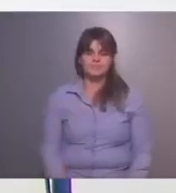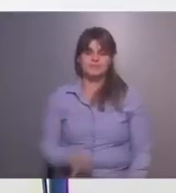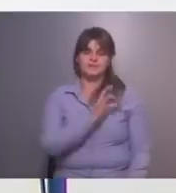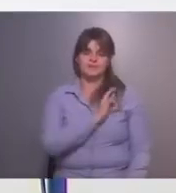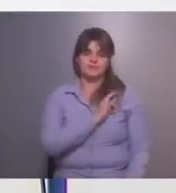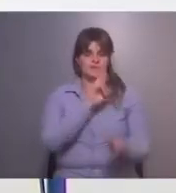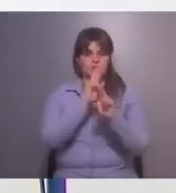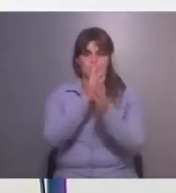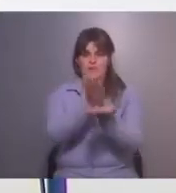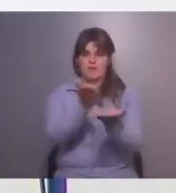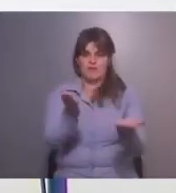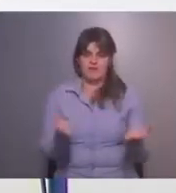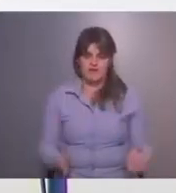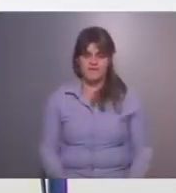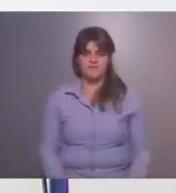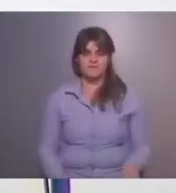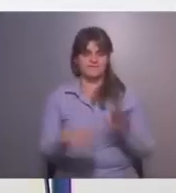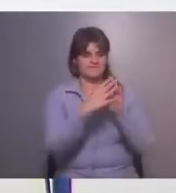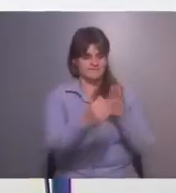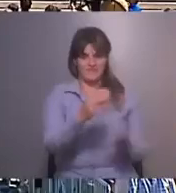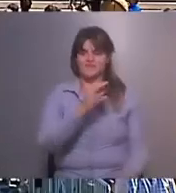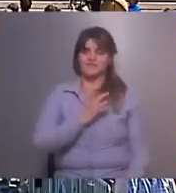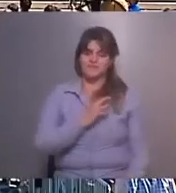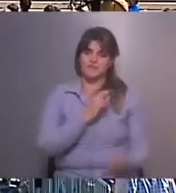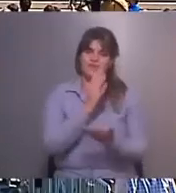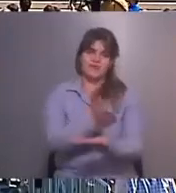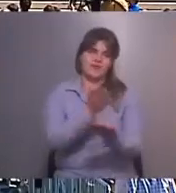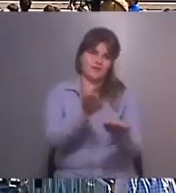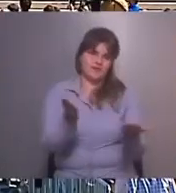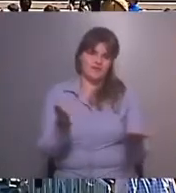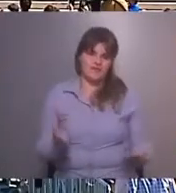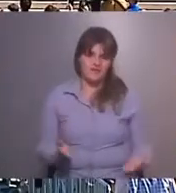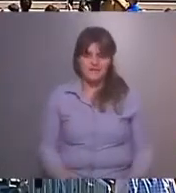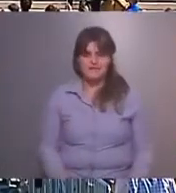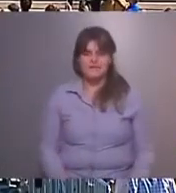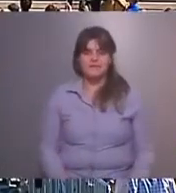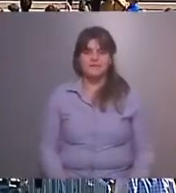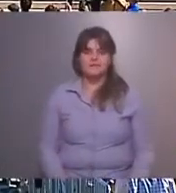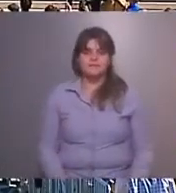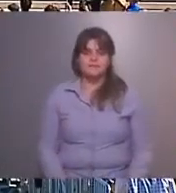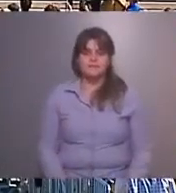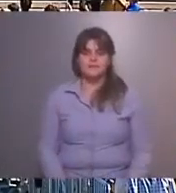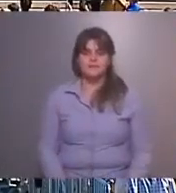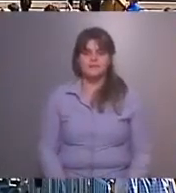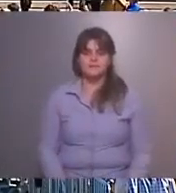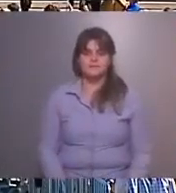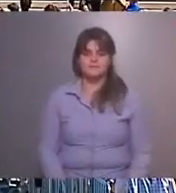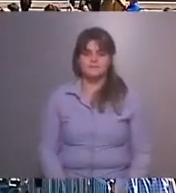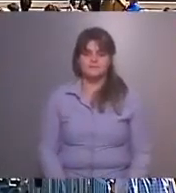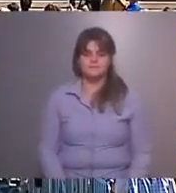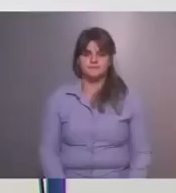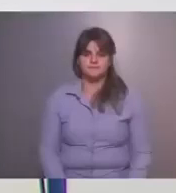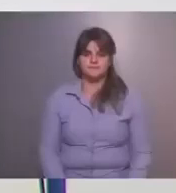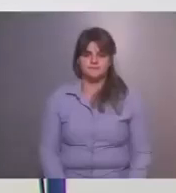O Senhor esteja convosco. Ele está no meio de nós.